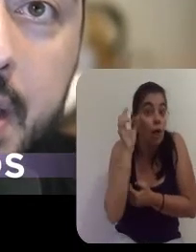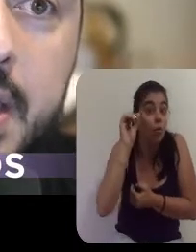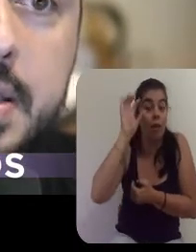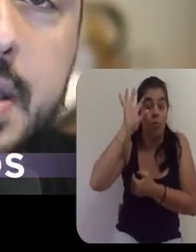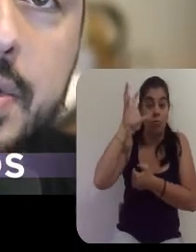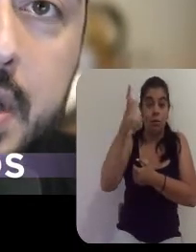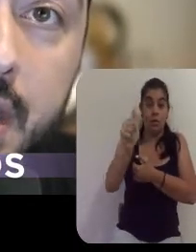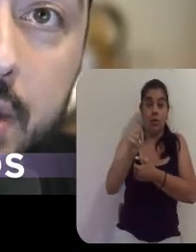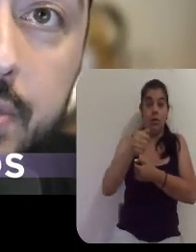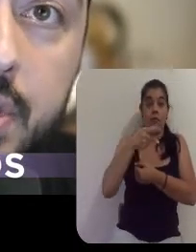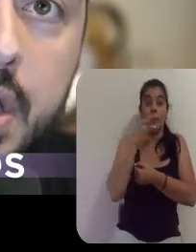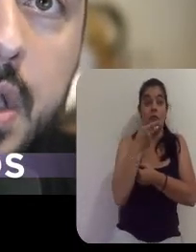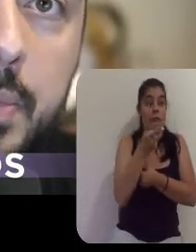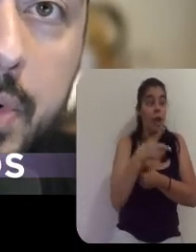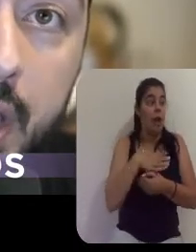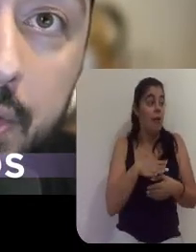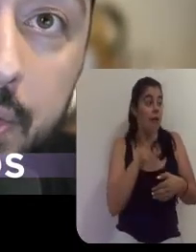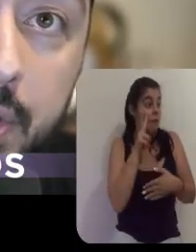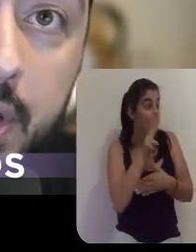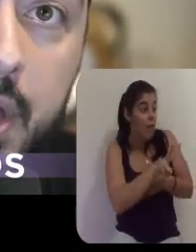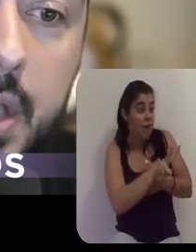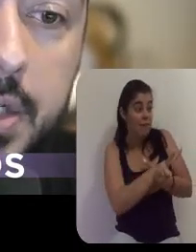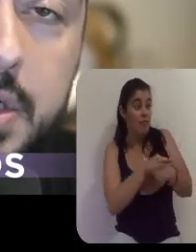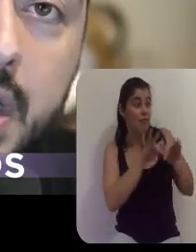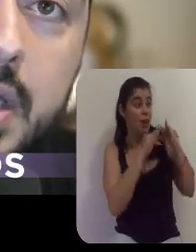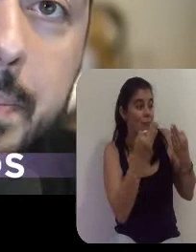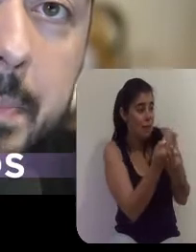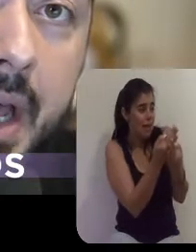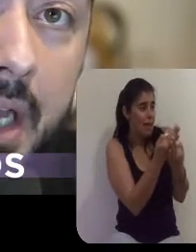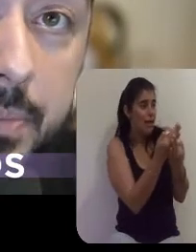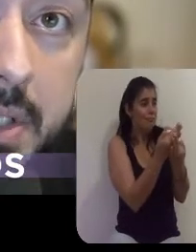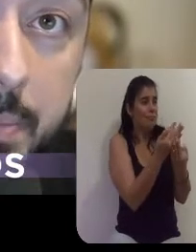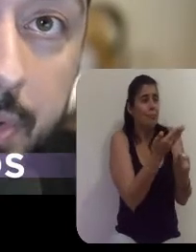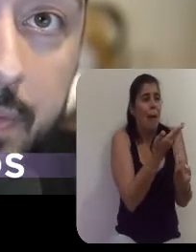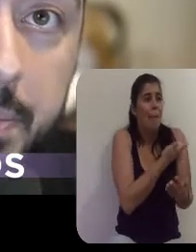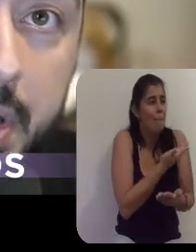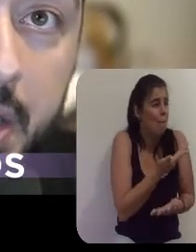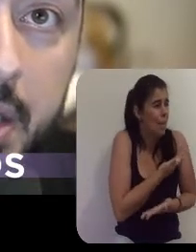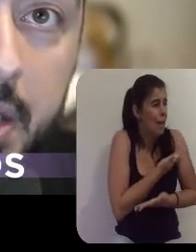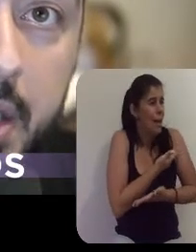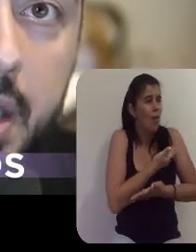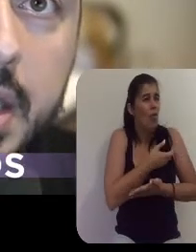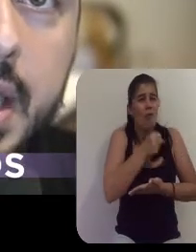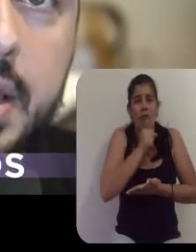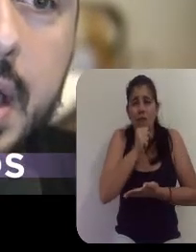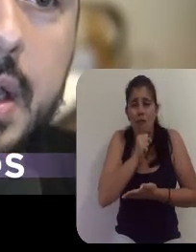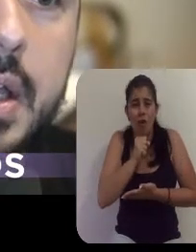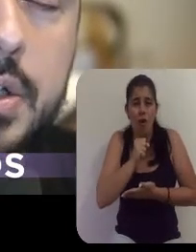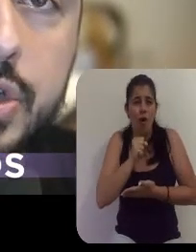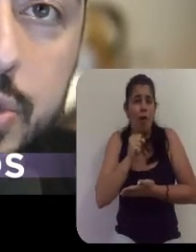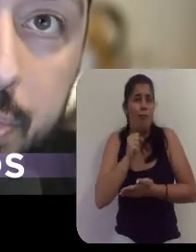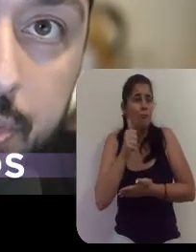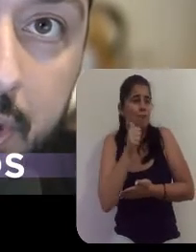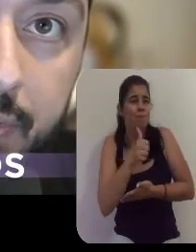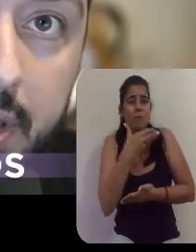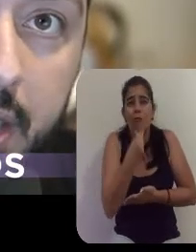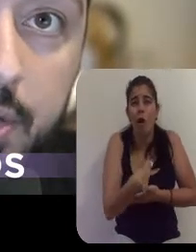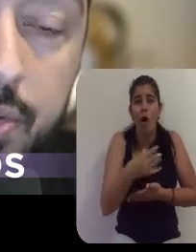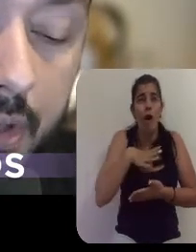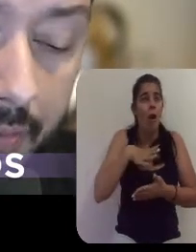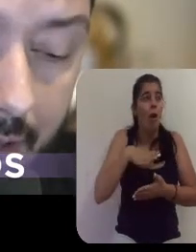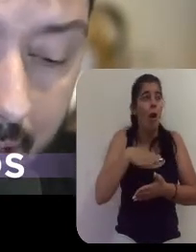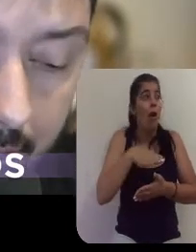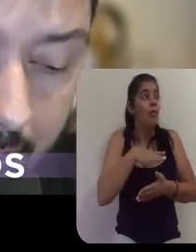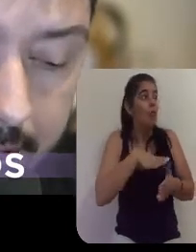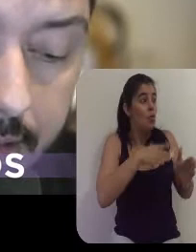mãe, sendo internados e morrendo. E a gente tem que estar preparado para saber o que vem por aí. E tem que estar disposto a enfrentar